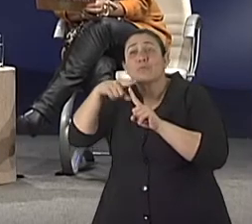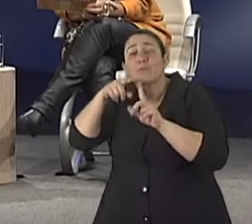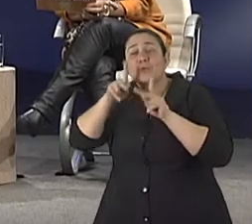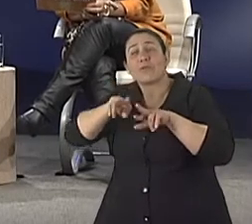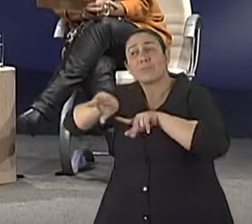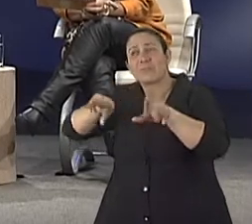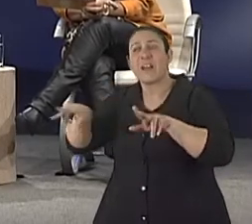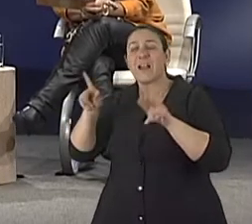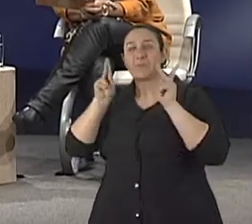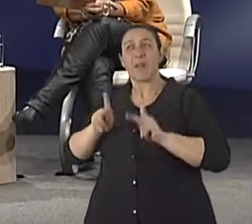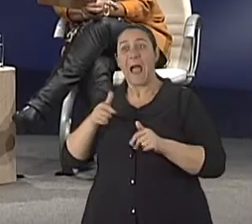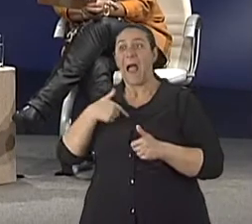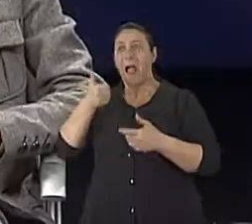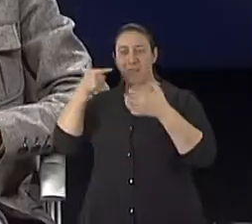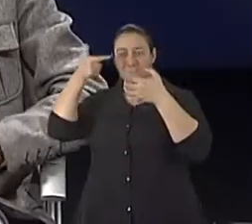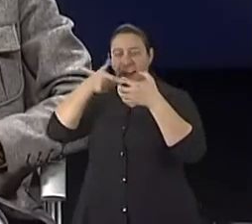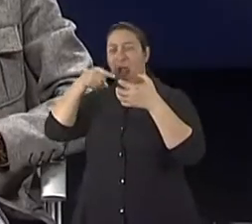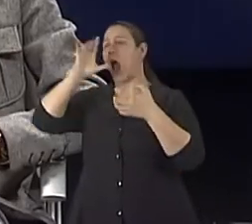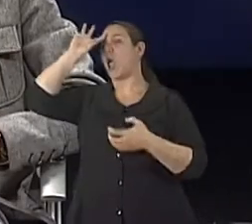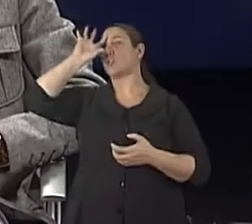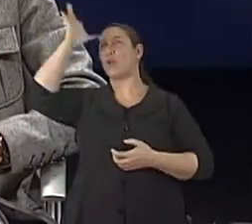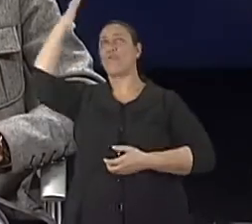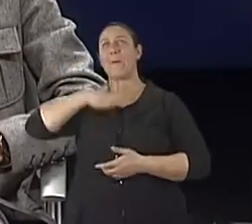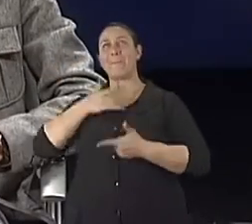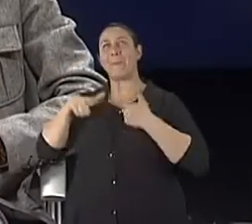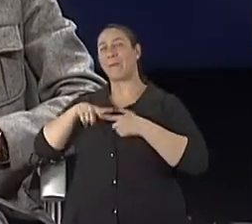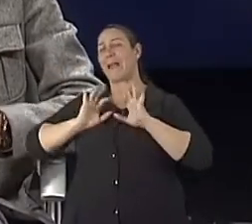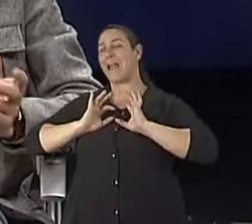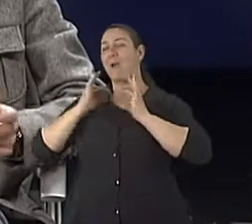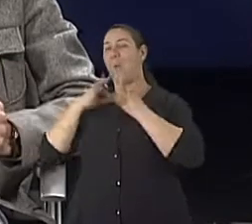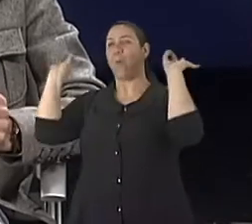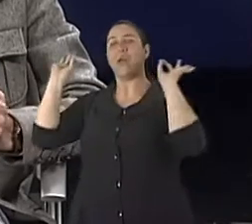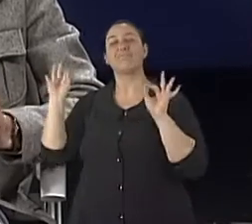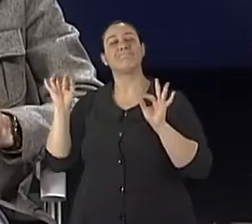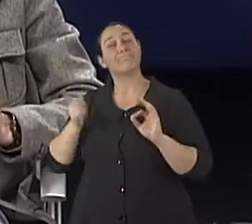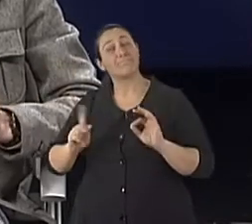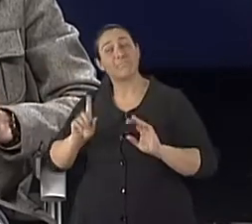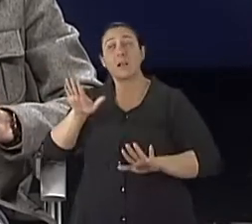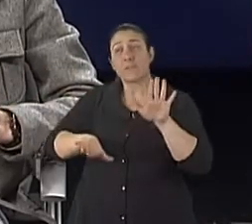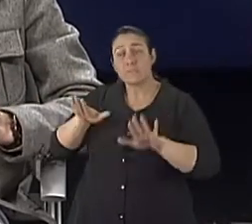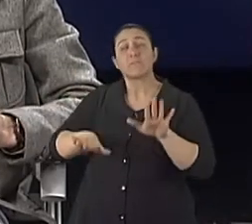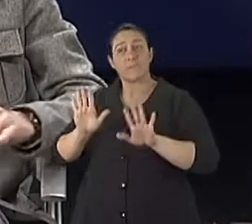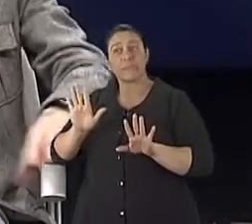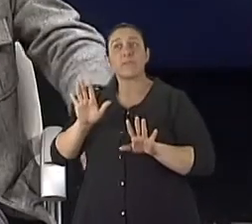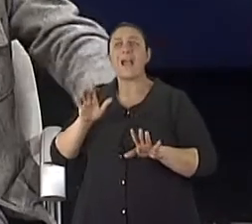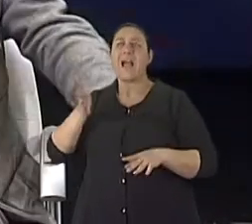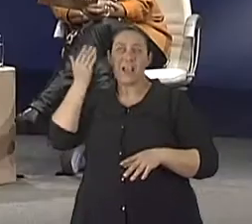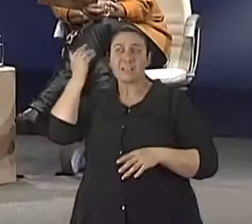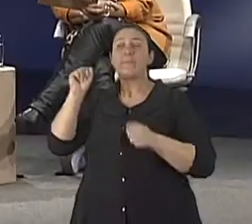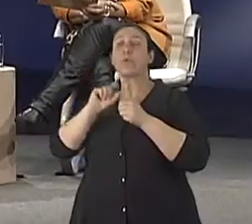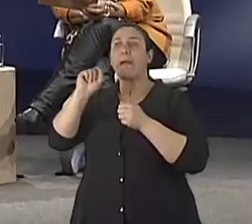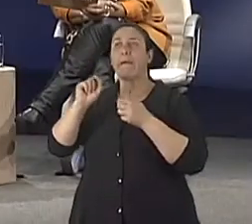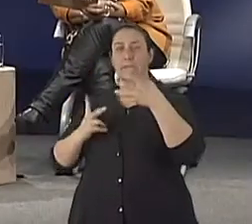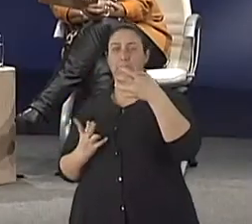às vezes acho que vai solucionar o problema da vida dele não é bem assim que as coisas funcionam mas a grosso modo antigamente se baseava tudo em corte